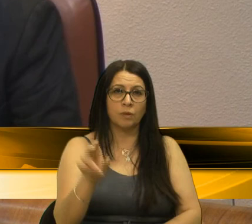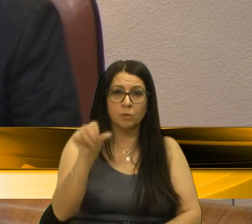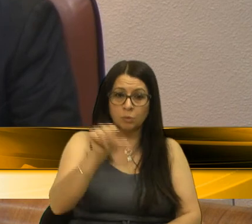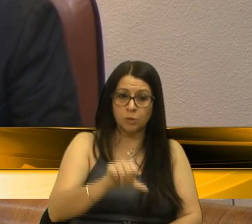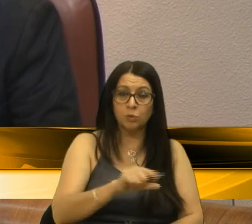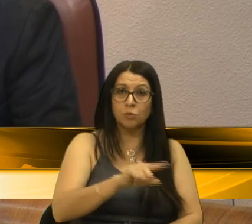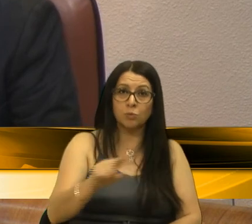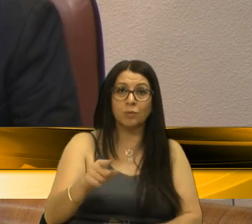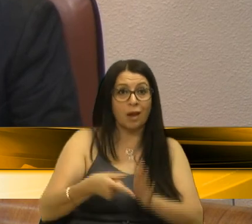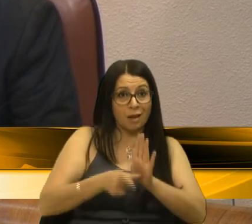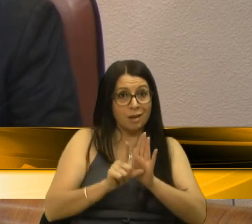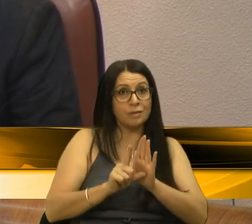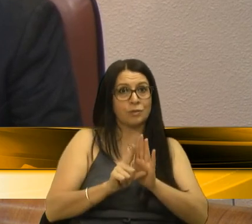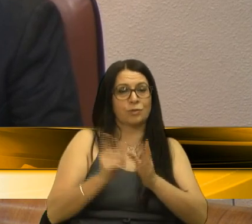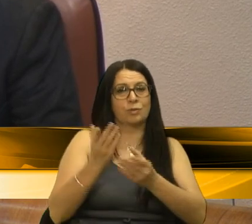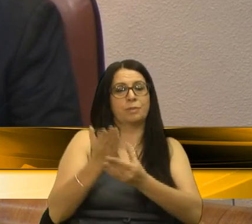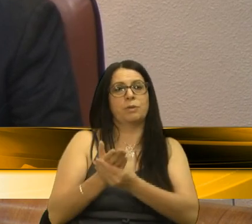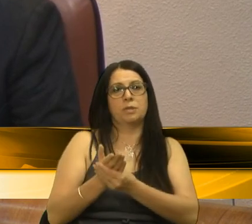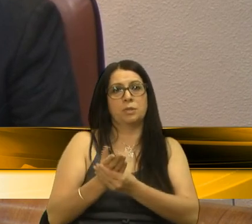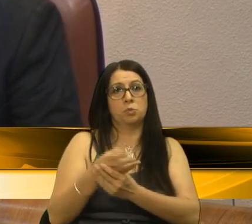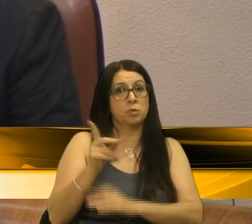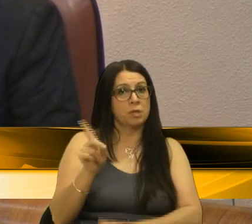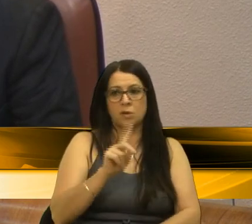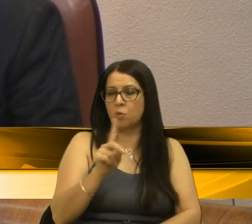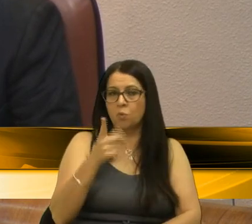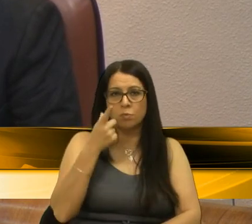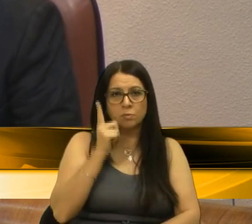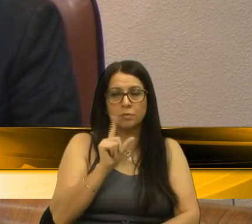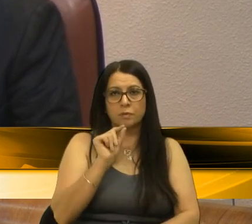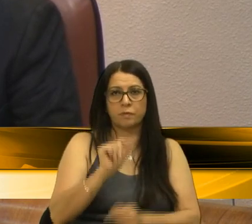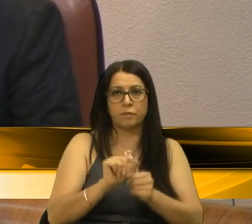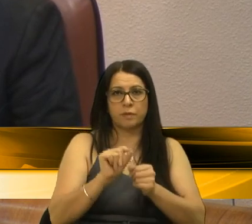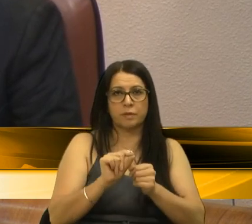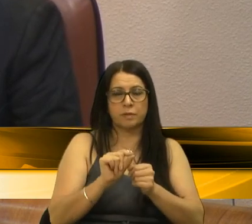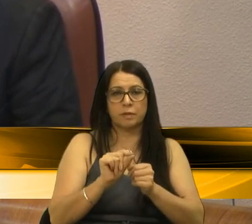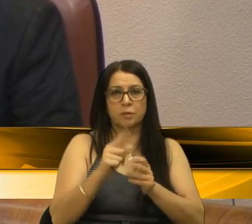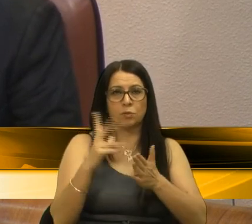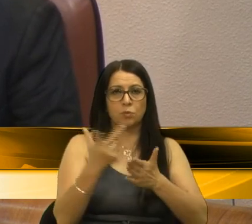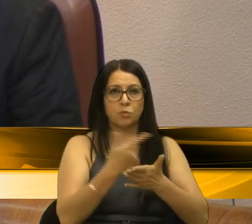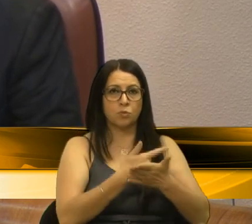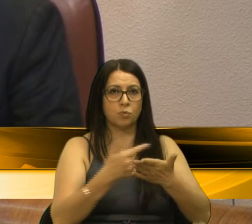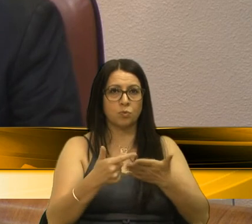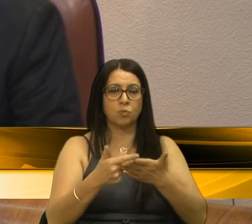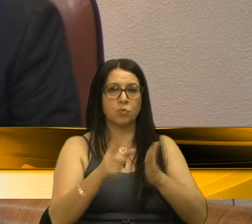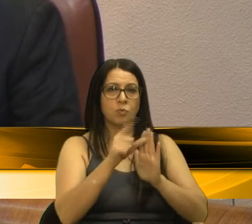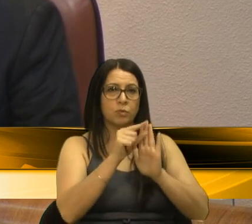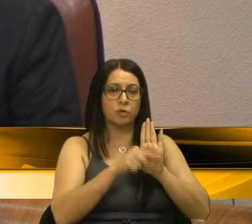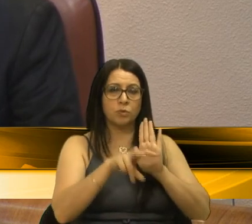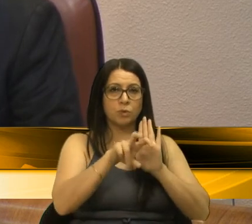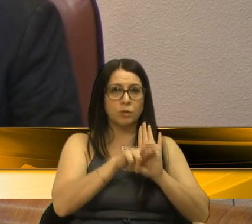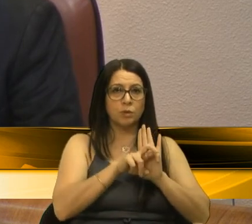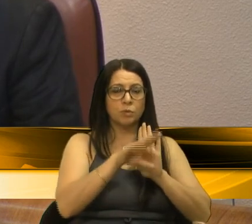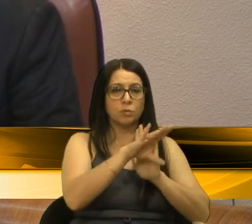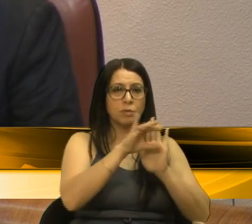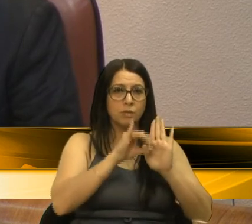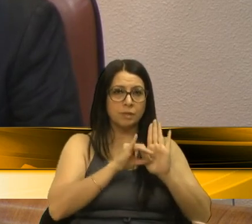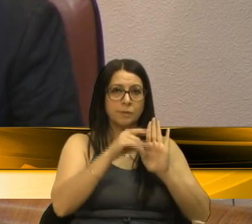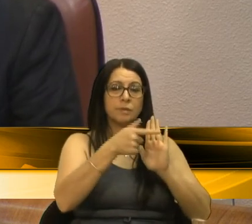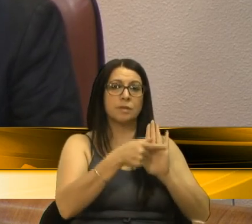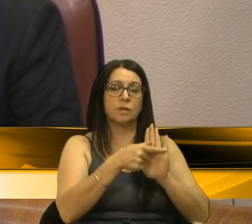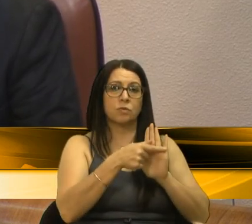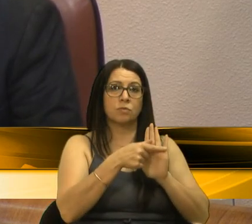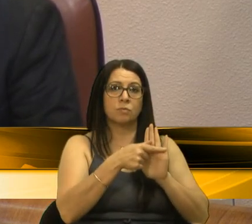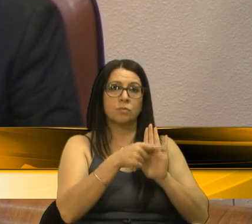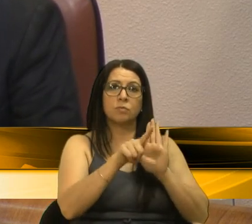decadência antecipada do processo, caso não se consigam vencer os exíguos 90 dias do artigo 5º, inciso 7º,